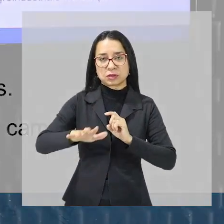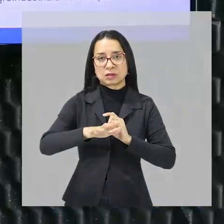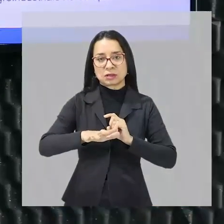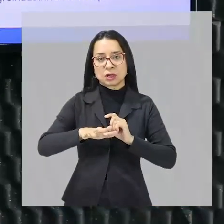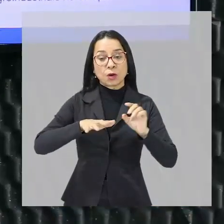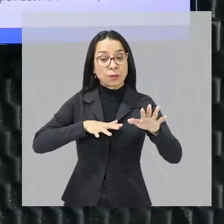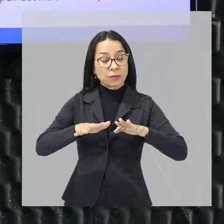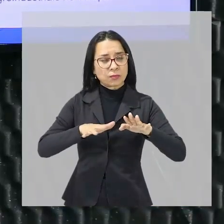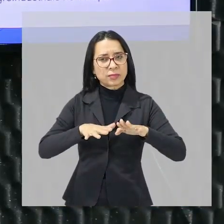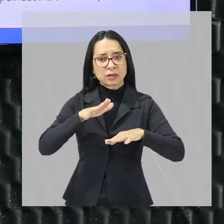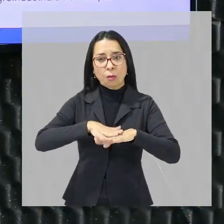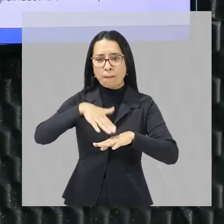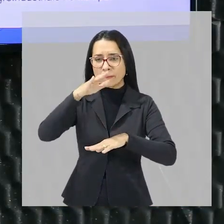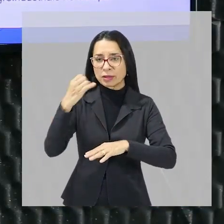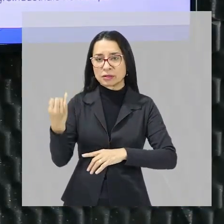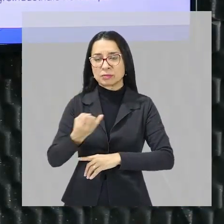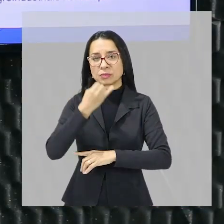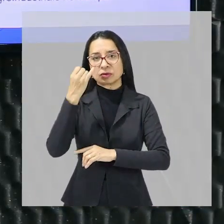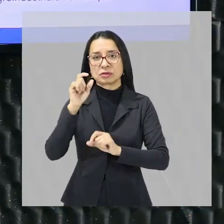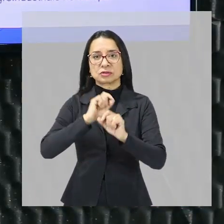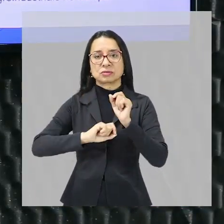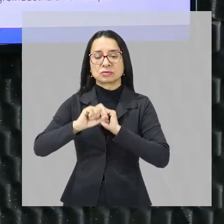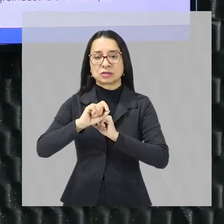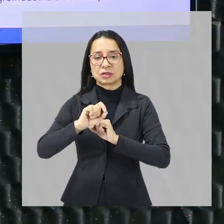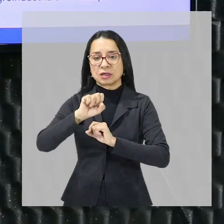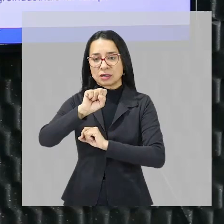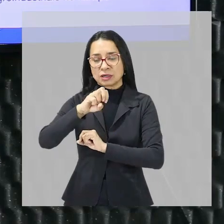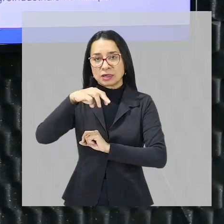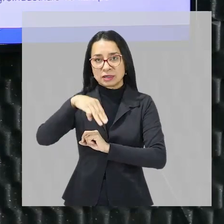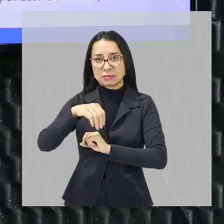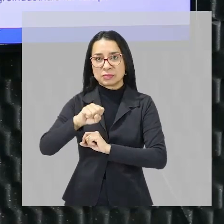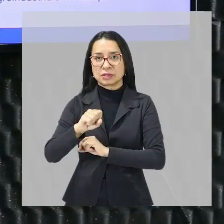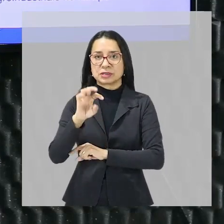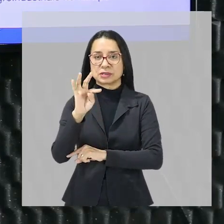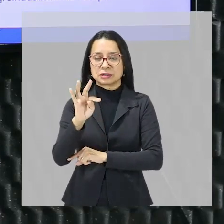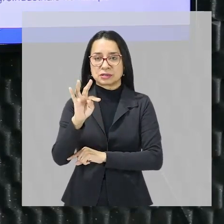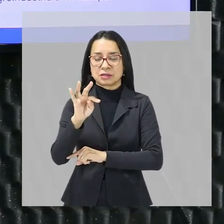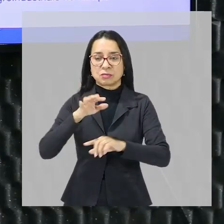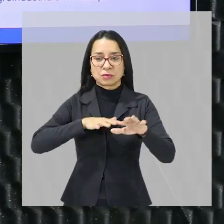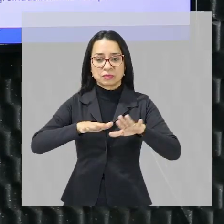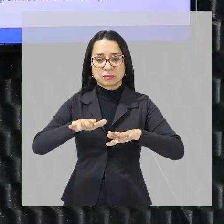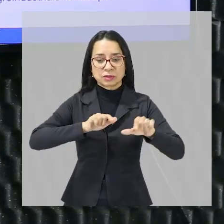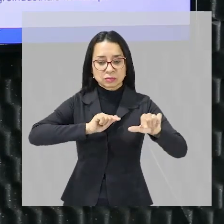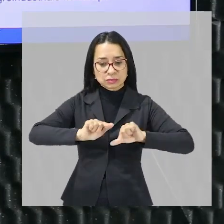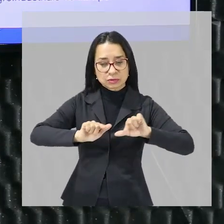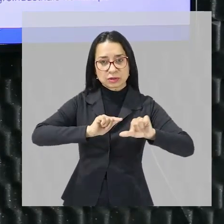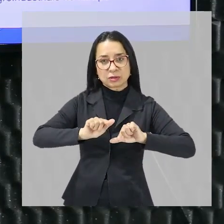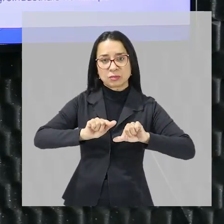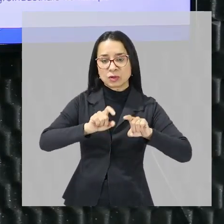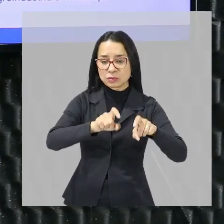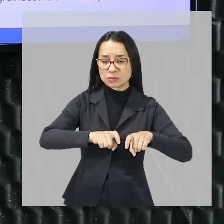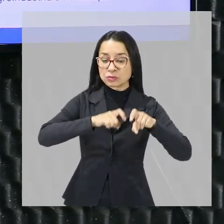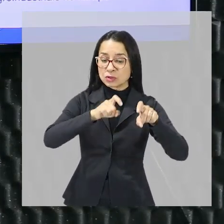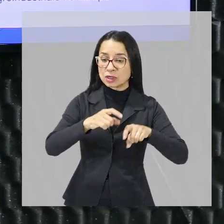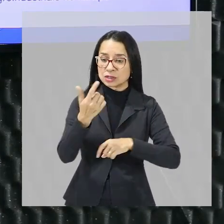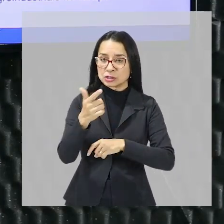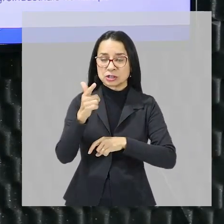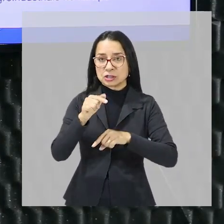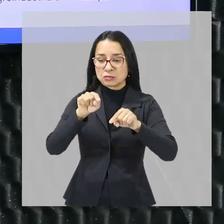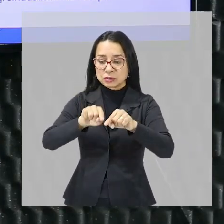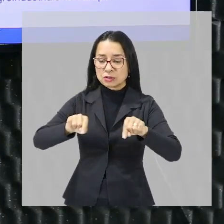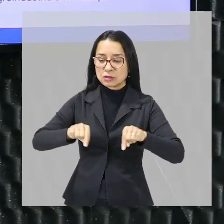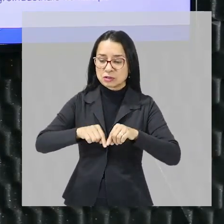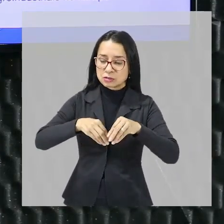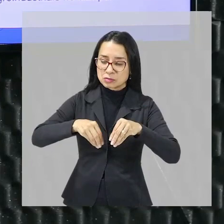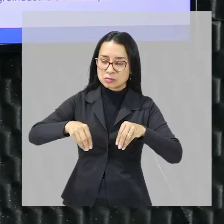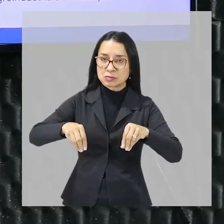é o MST, que você provavelmente já ouviu falar. O Movimento dos Trabalhadores Rurais Sem Terra, ou simplesmente Movimento